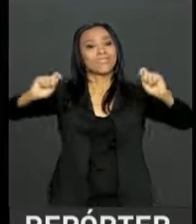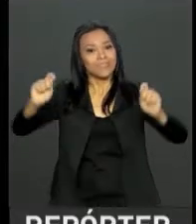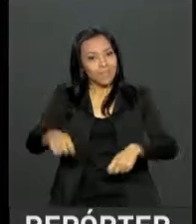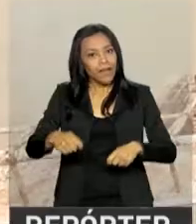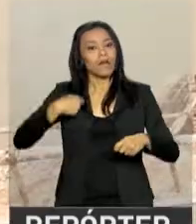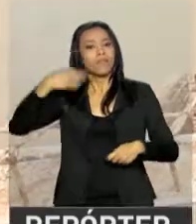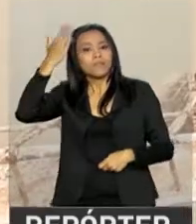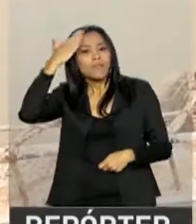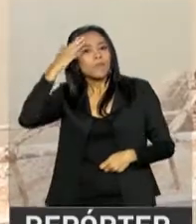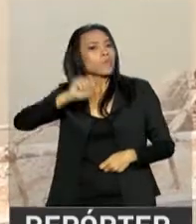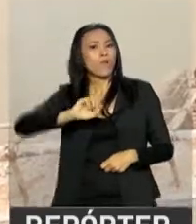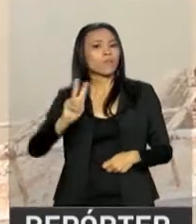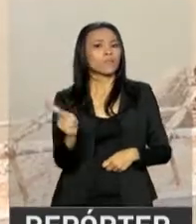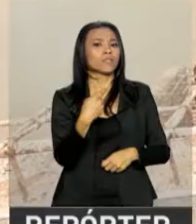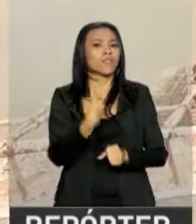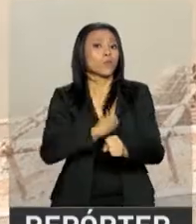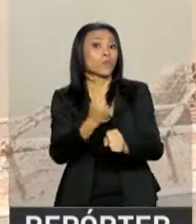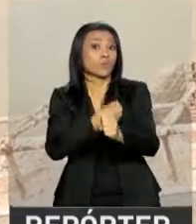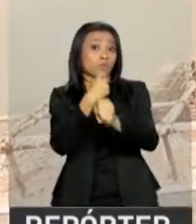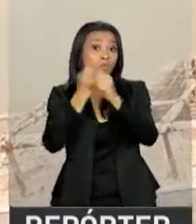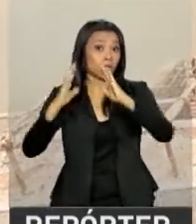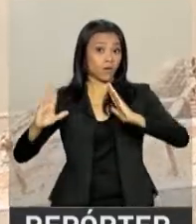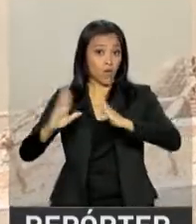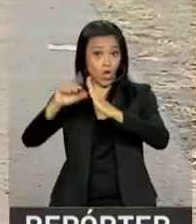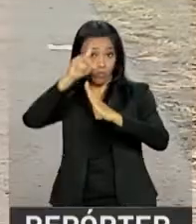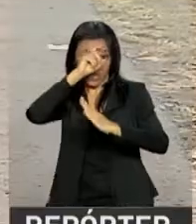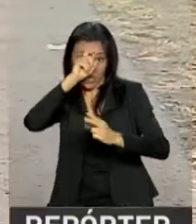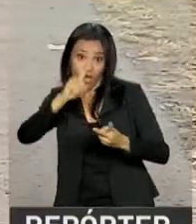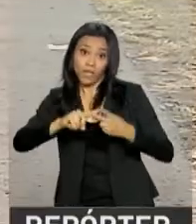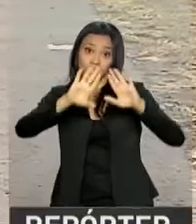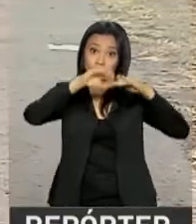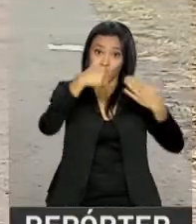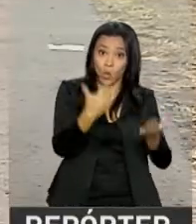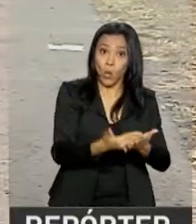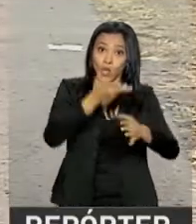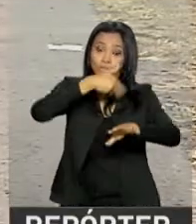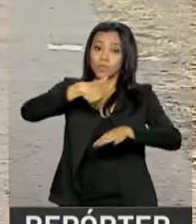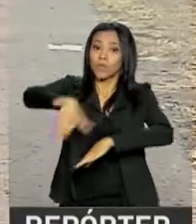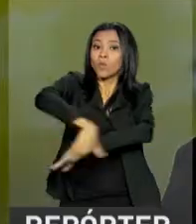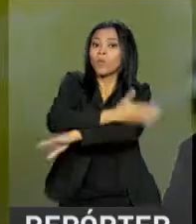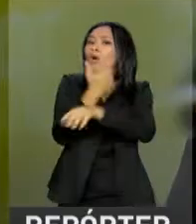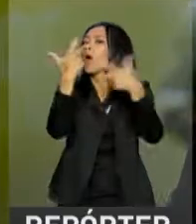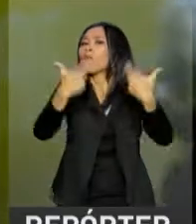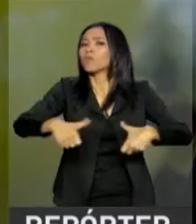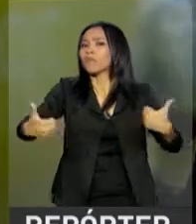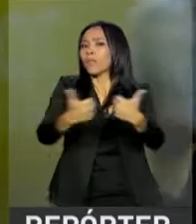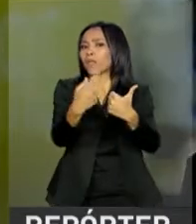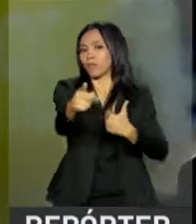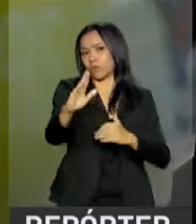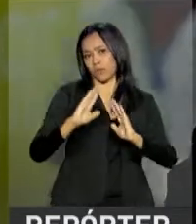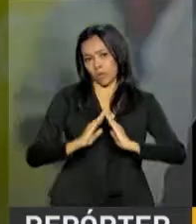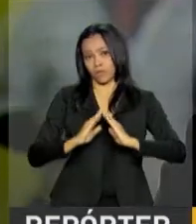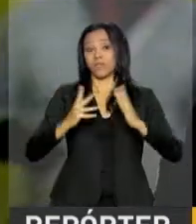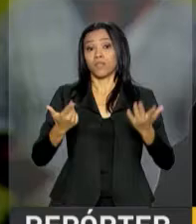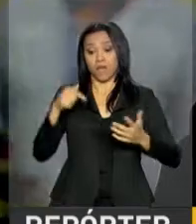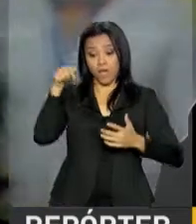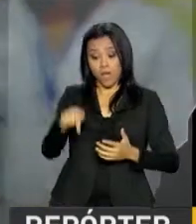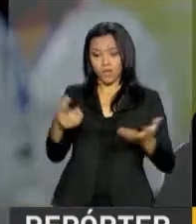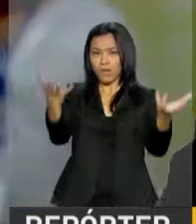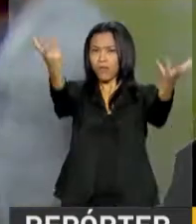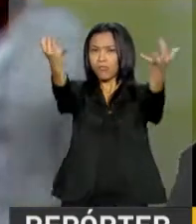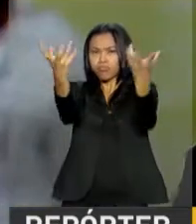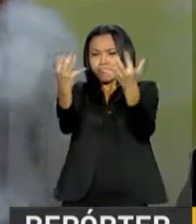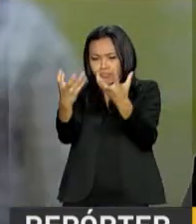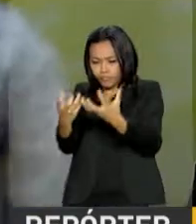possível acompanhar como está a construção de hospitais, creches e estradas perto da sua casa. A plataforma reúne informações de mais